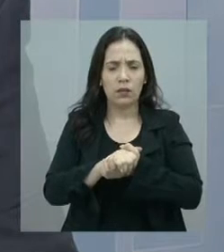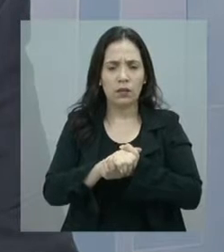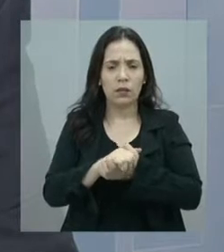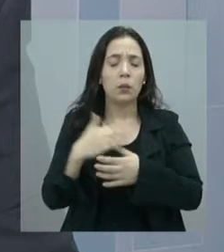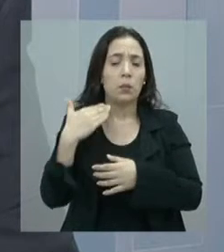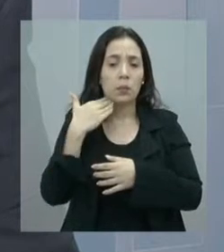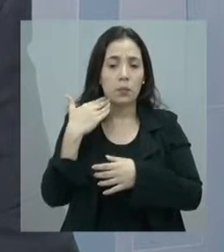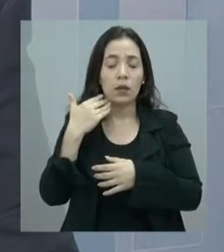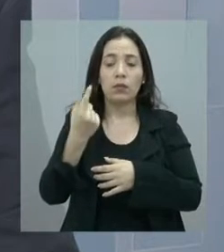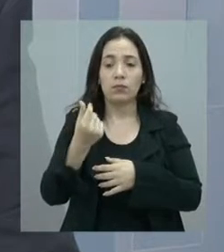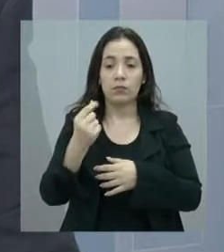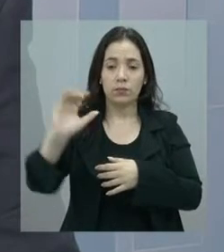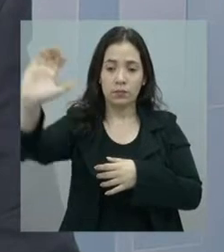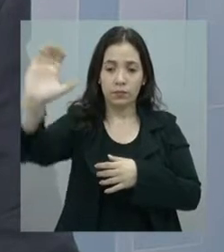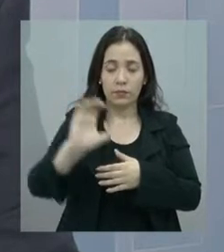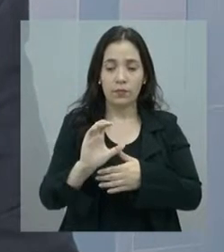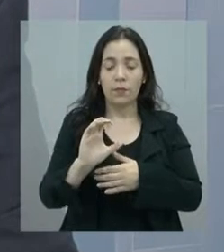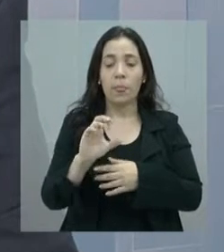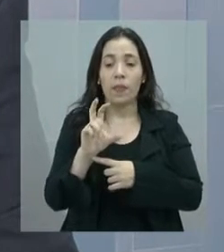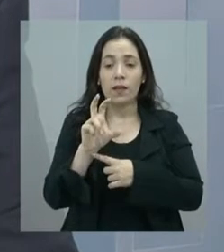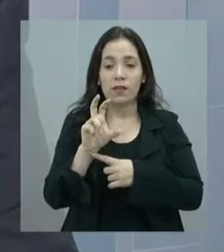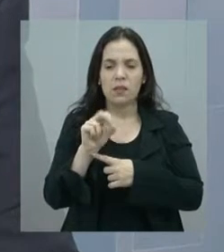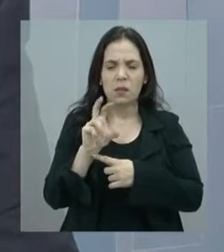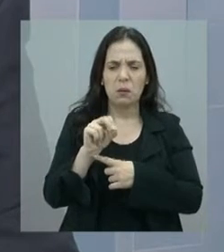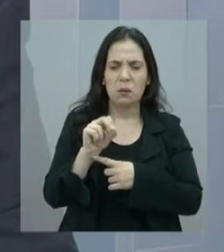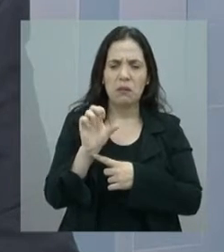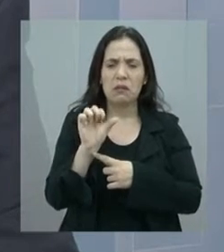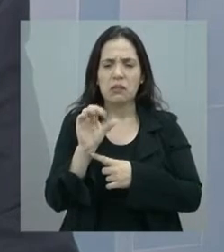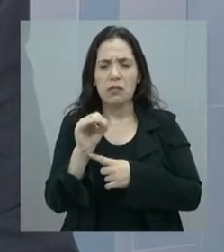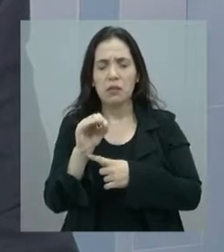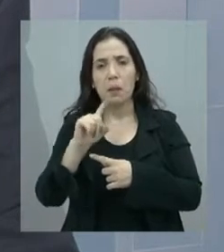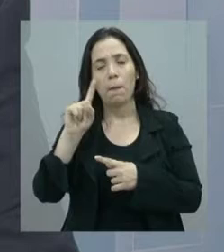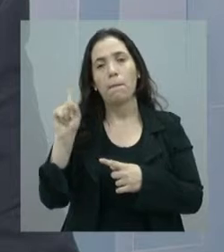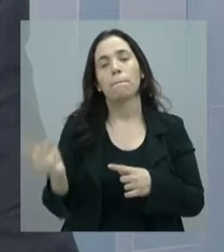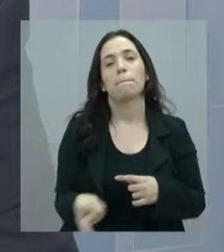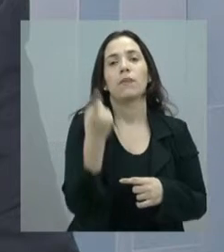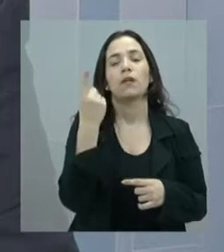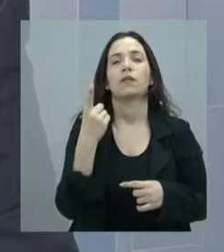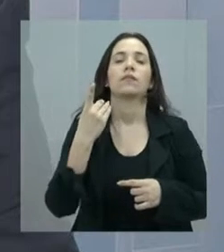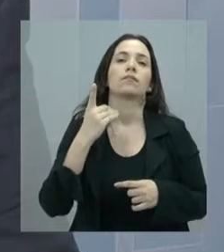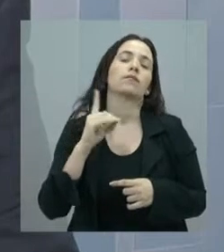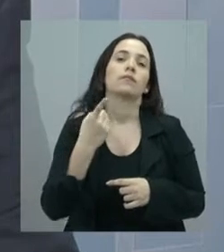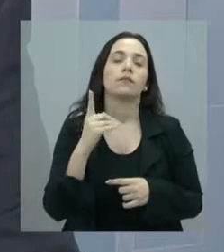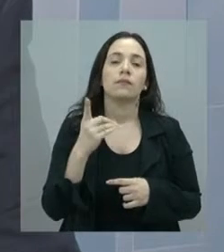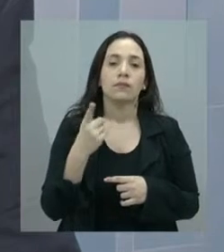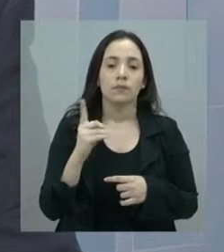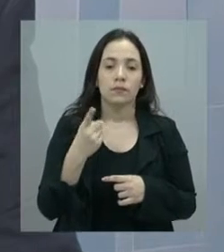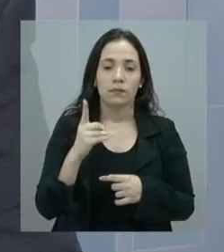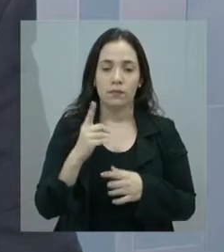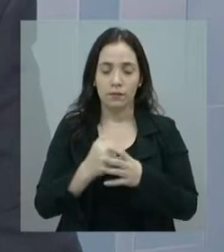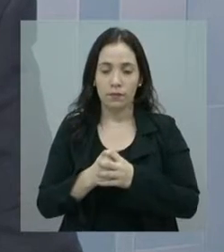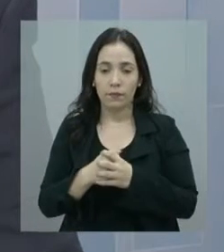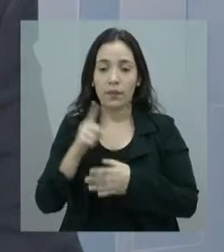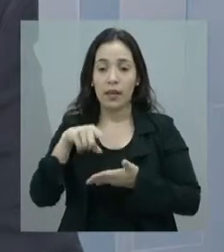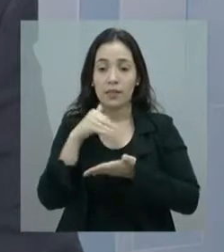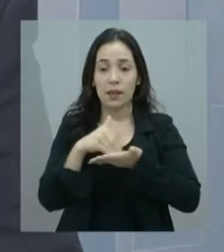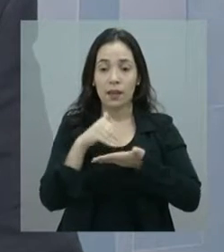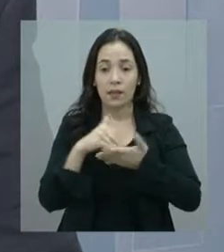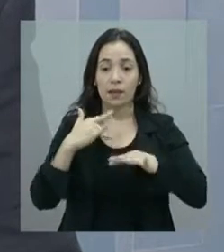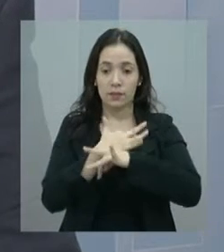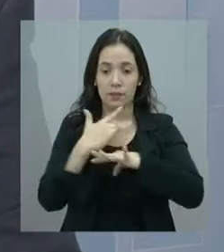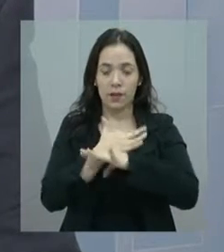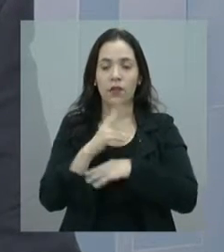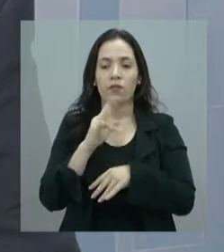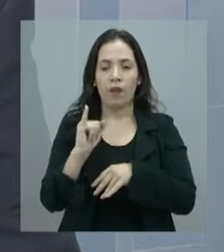via cidades, na ordem de 50 a 60 milhões de dólares. O Banco Interamericano via Secretaria da Cidade, é isso? Isso vai